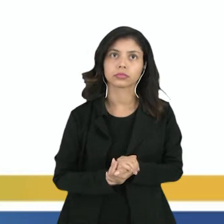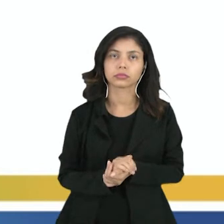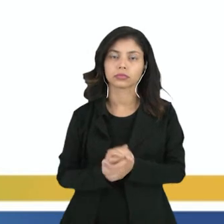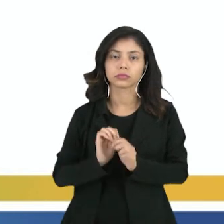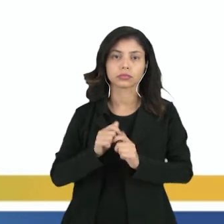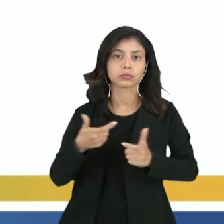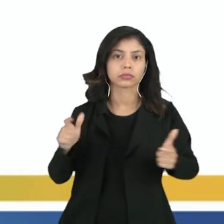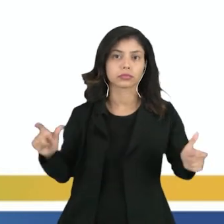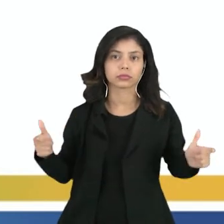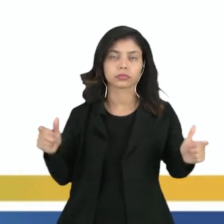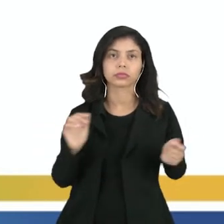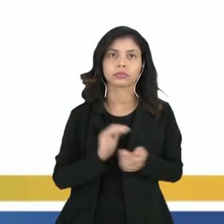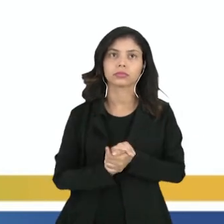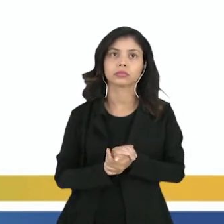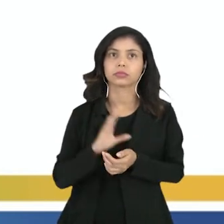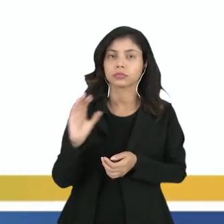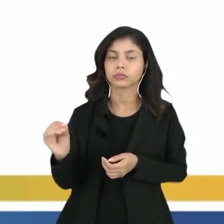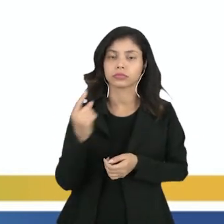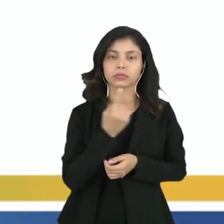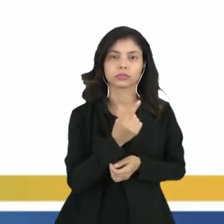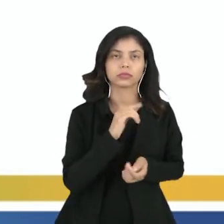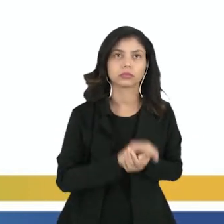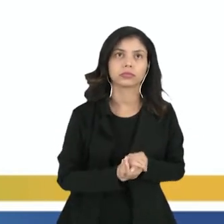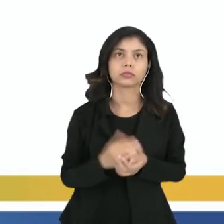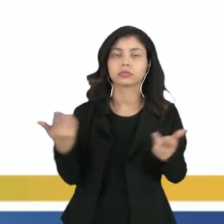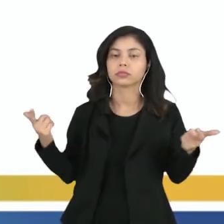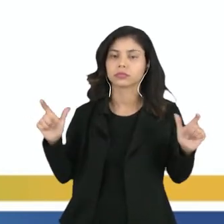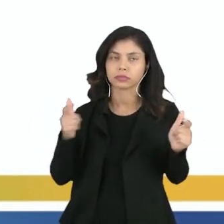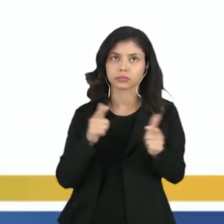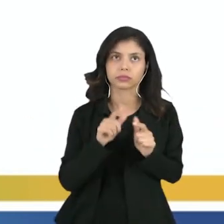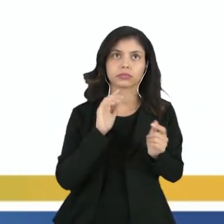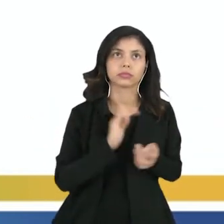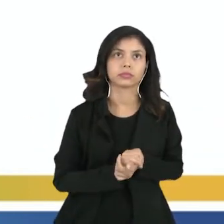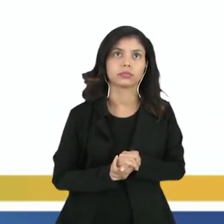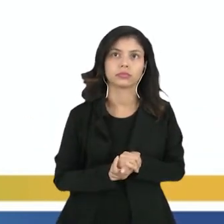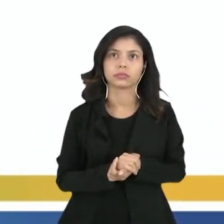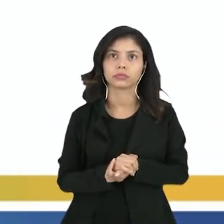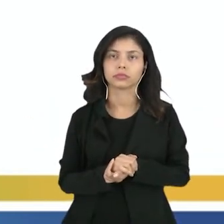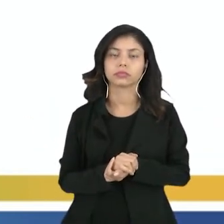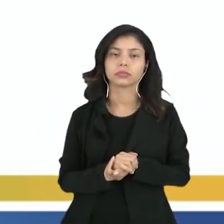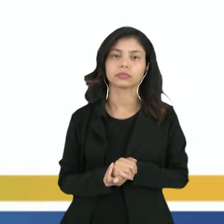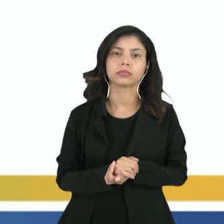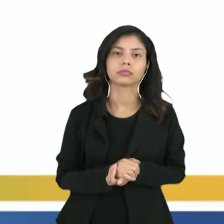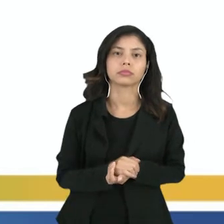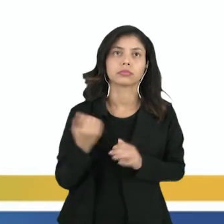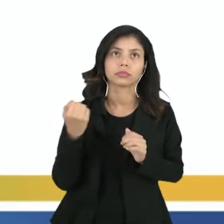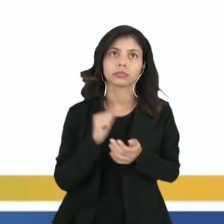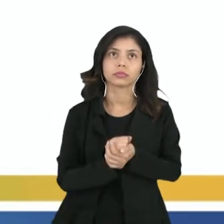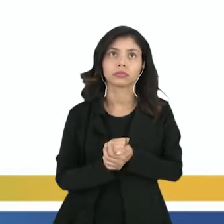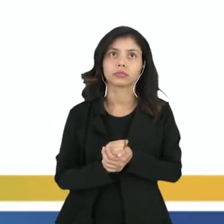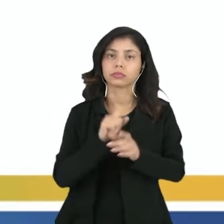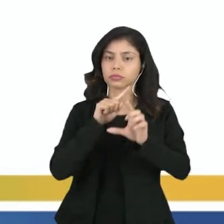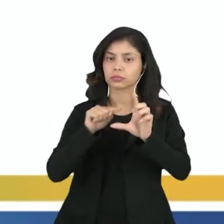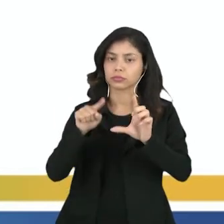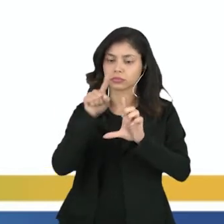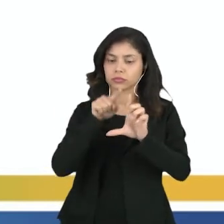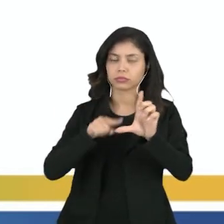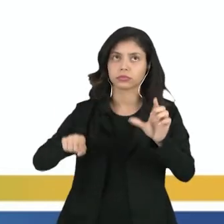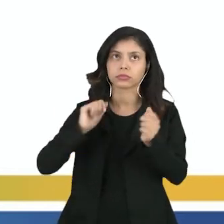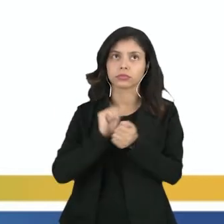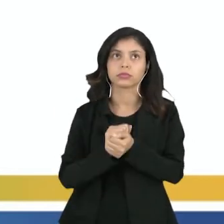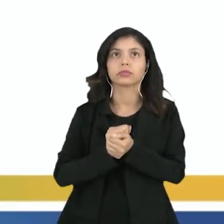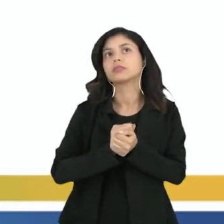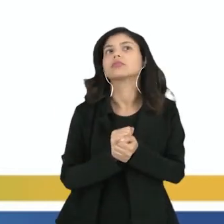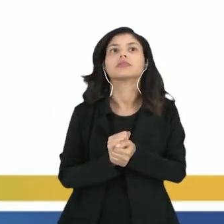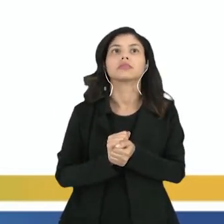base estiver entre 0 e 1, ela é decrescente. Esse aspecto do gráfico, ou os aspectos dos gráficos